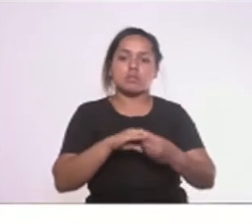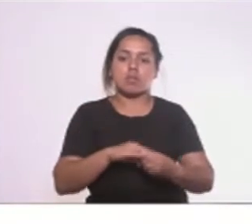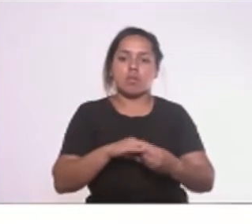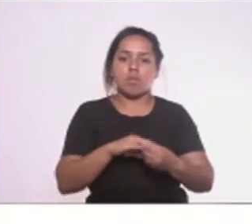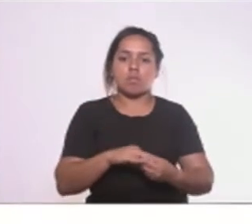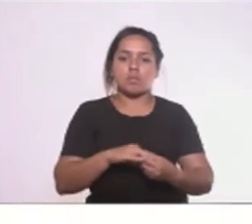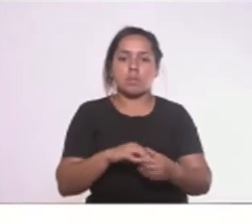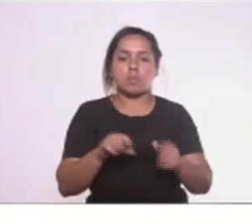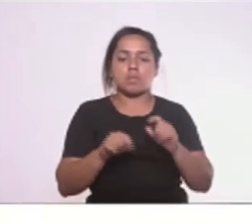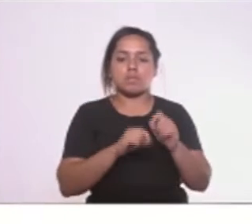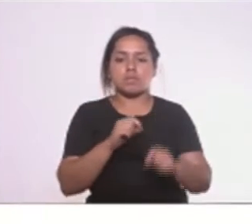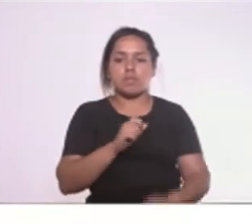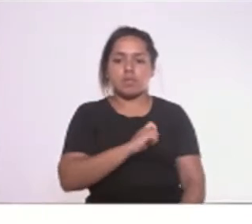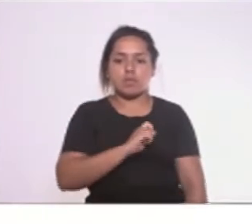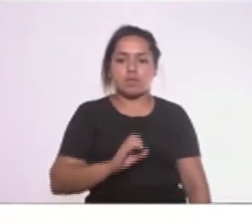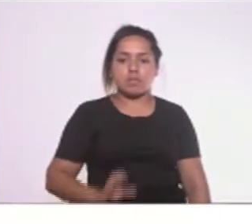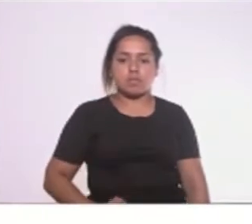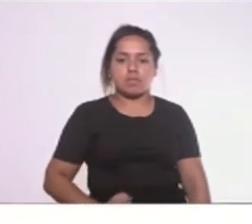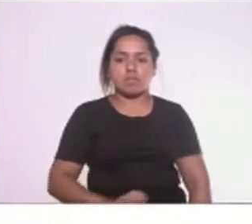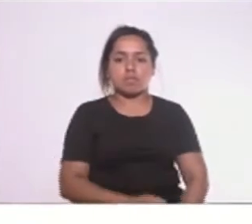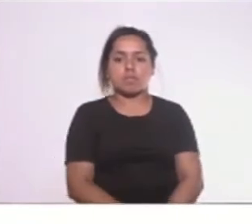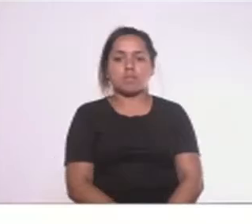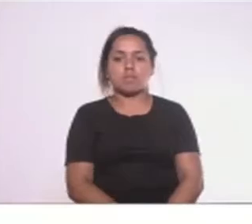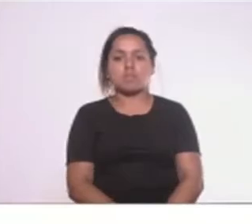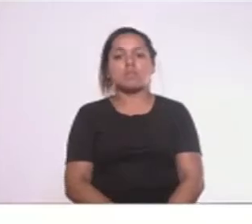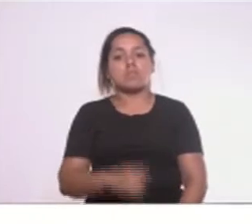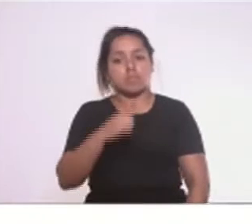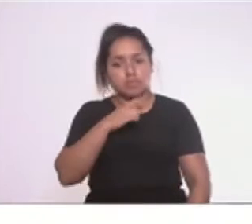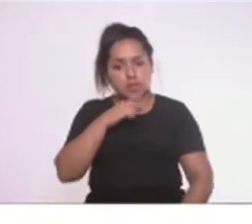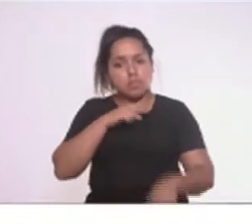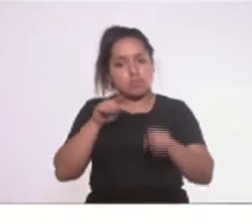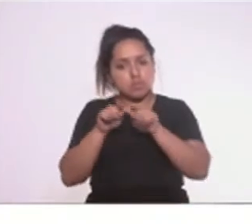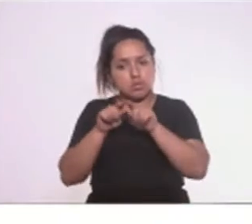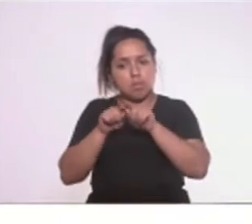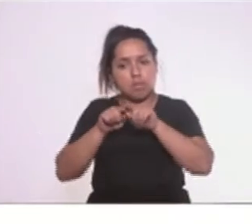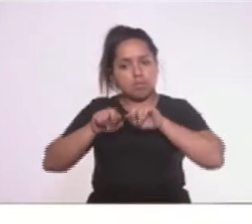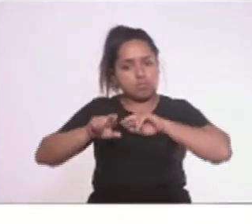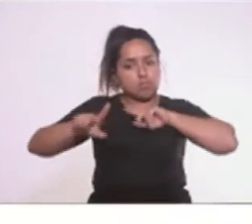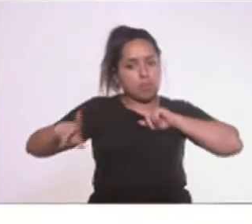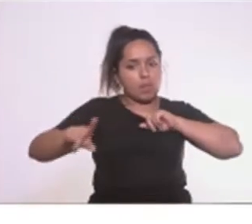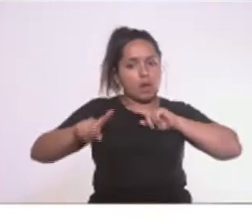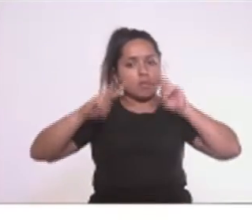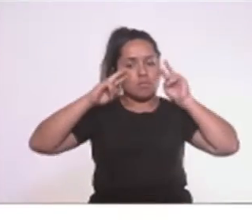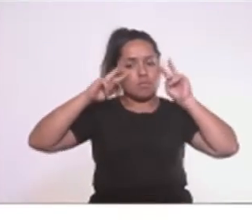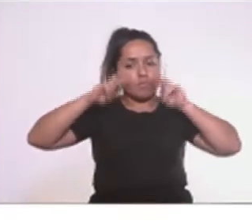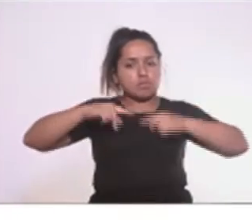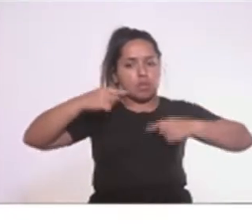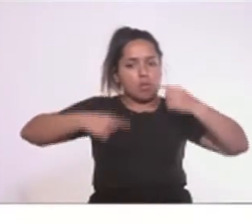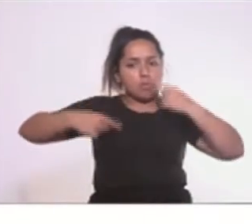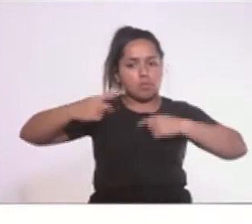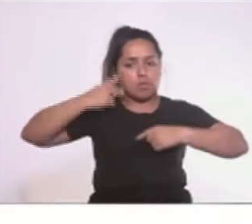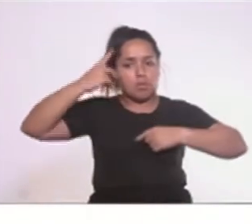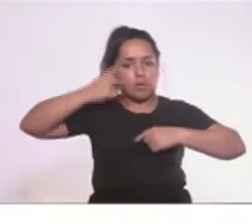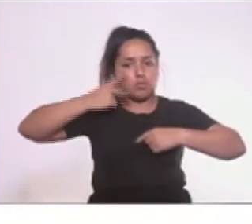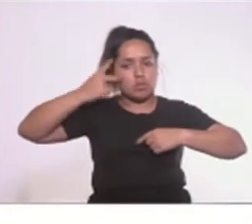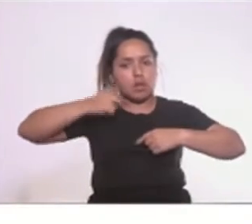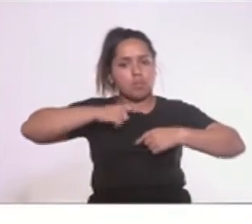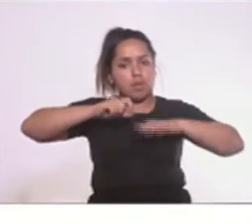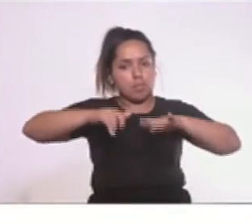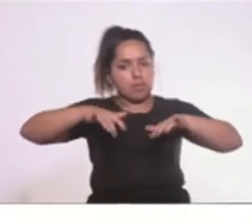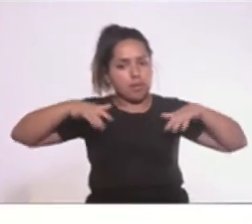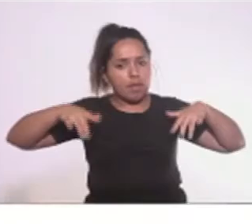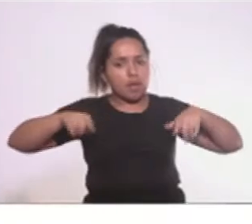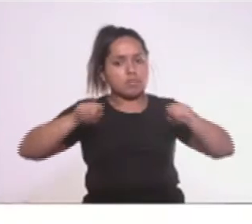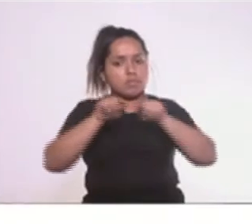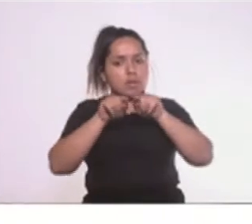André Siciliano, nós temos divergências partidárias, isso é normal, aqui em plenário também, muitas vezes divergimos, que também é normal,